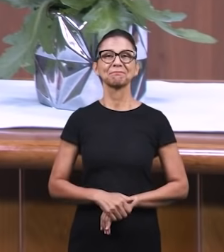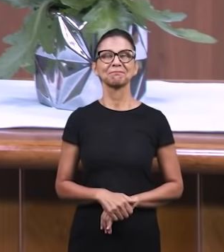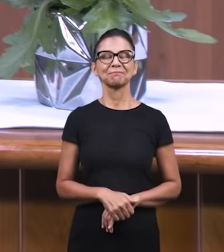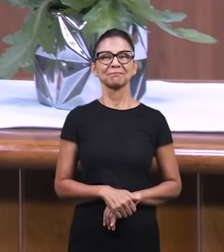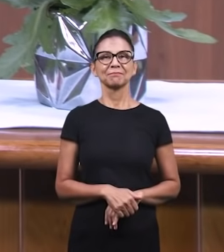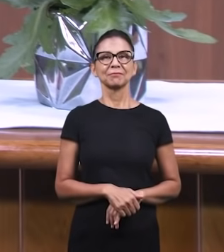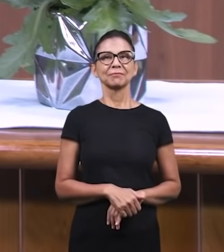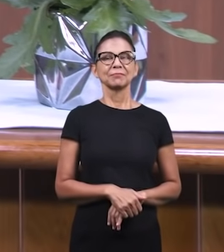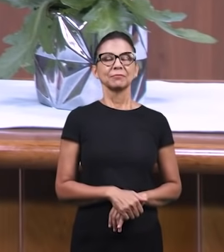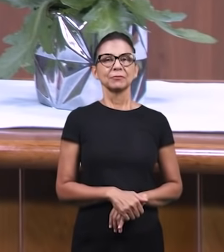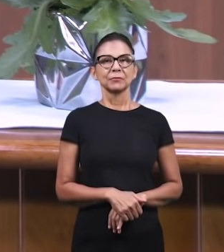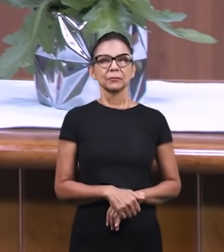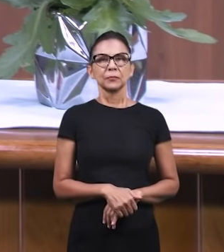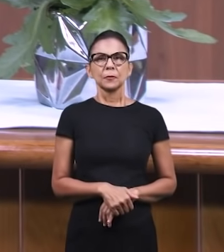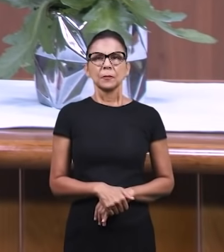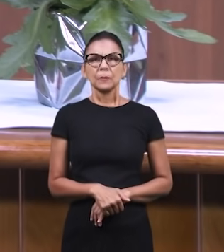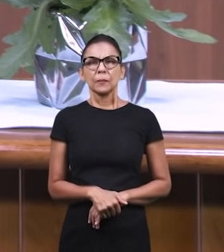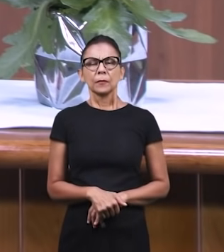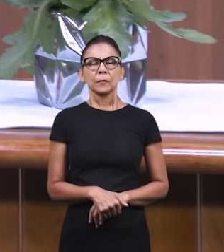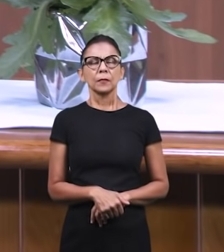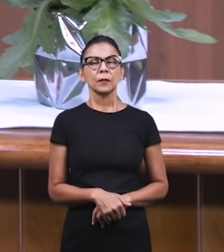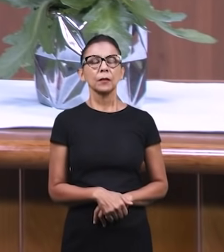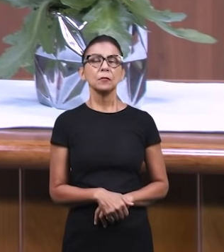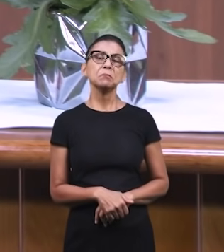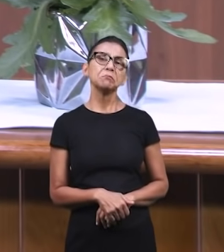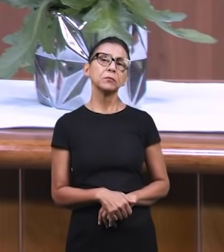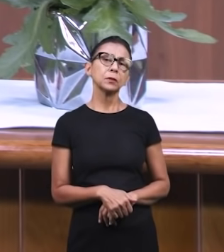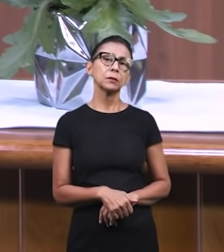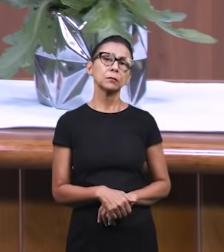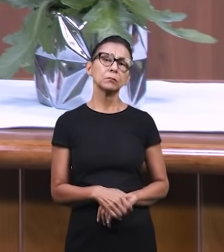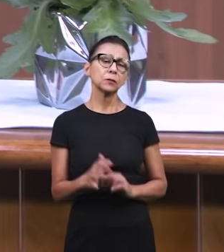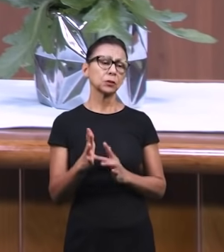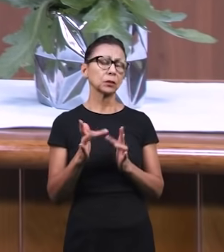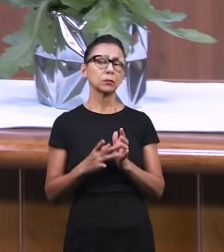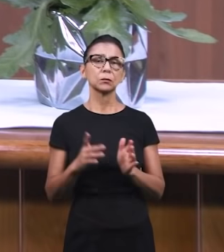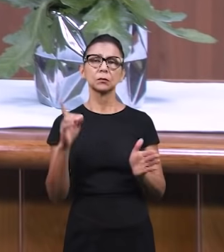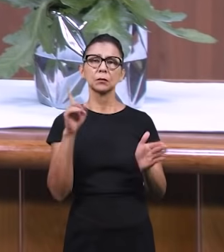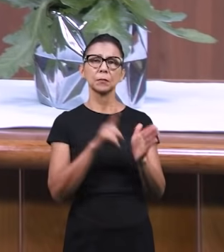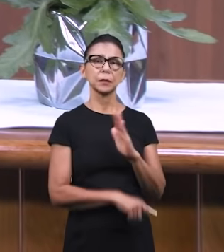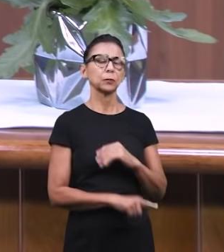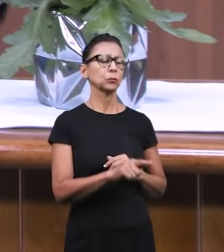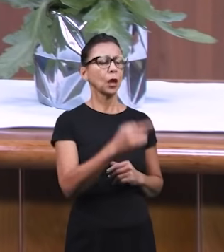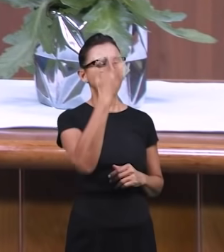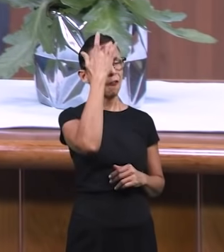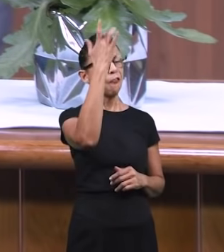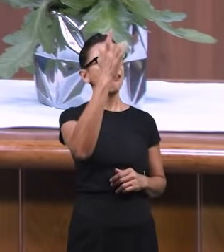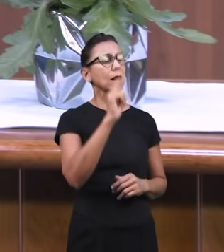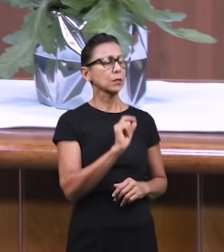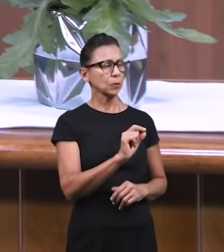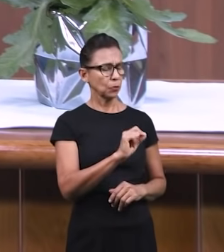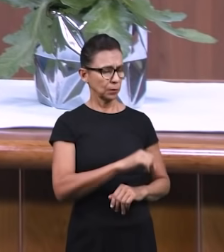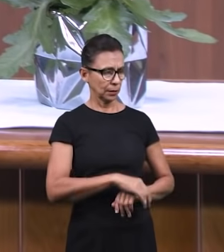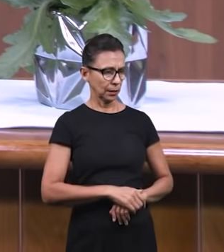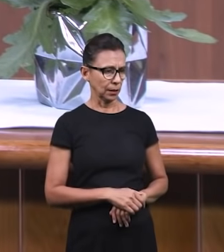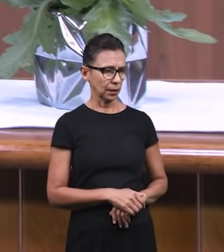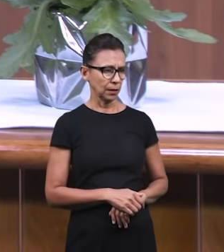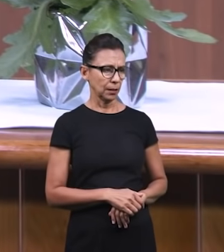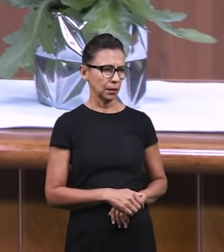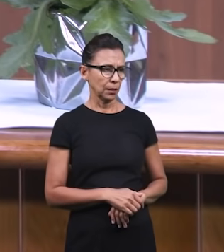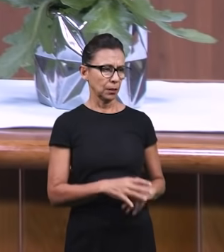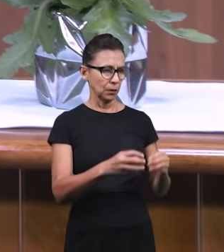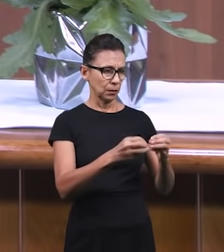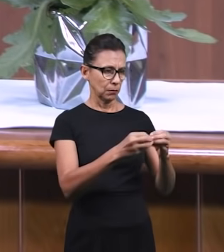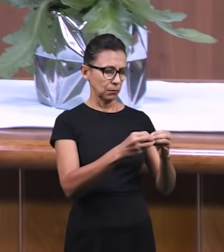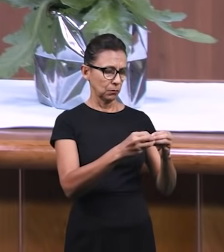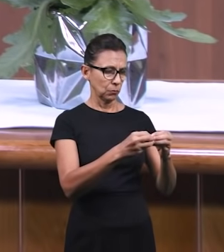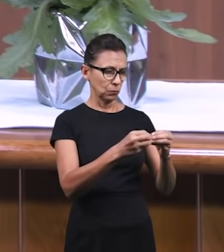Jesus fez uma pergunta. O que é mais fácil dizer? Perdoados estão os teus pecados, ou dizer, levanta-te, toma o teu leito e anda? Quando Jesus